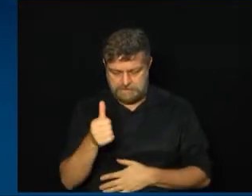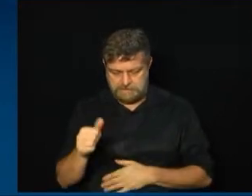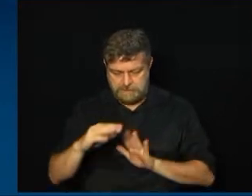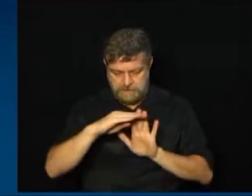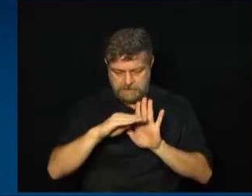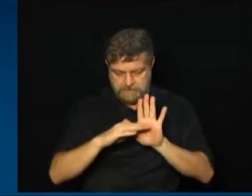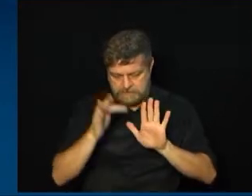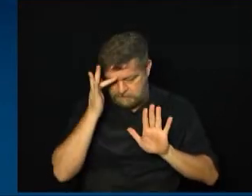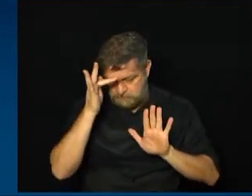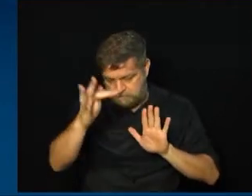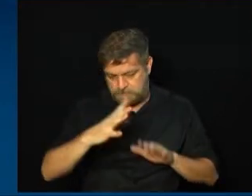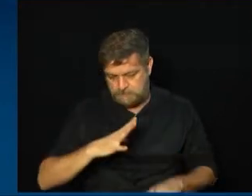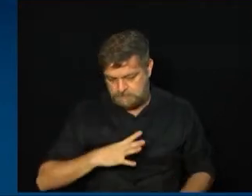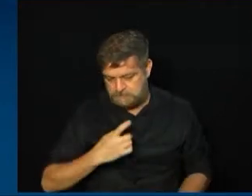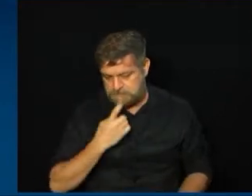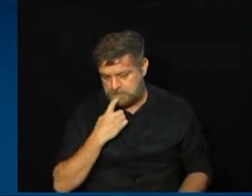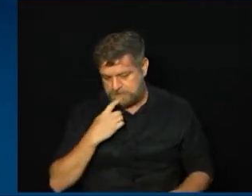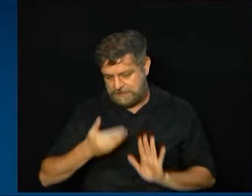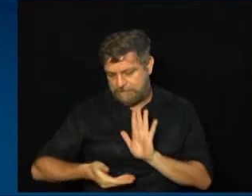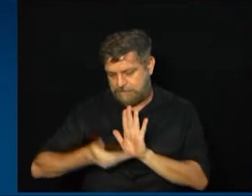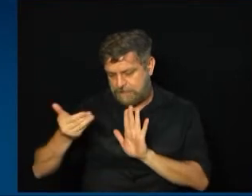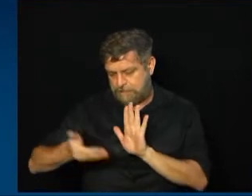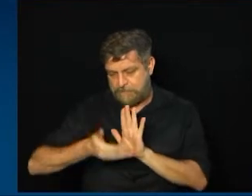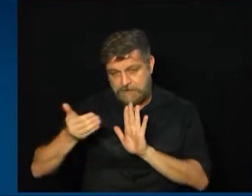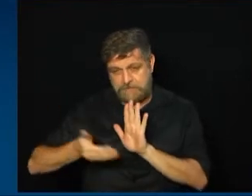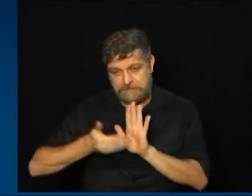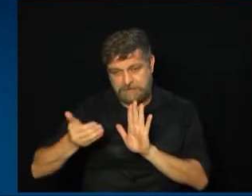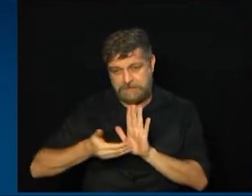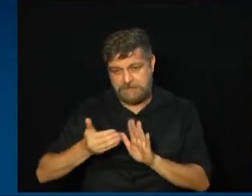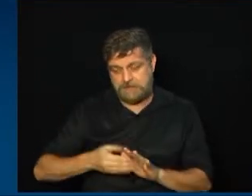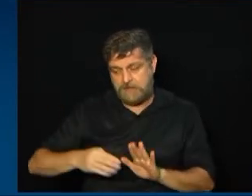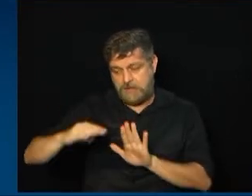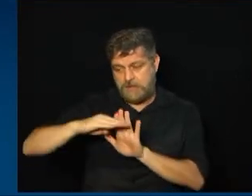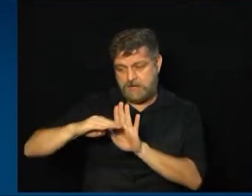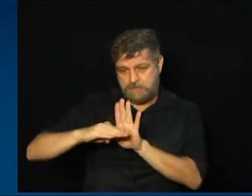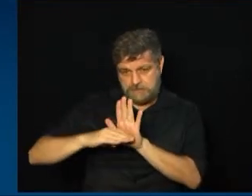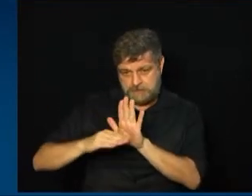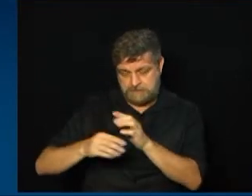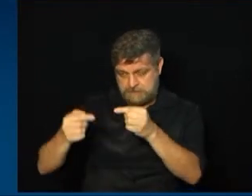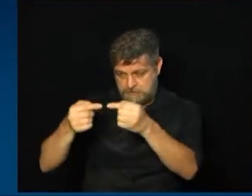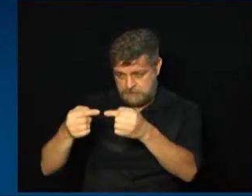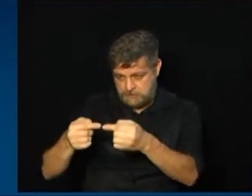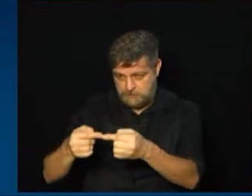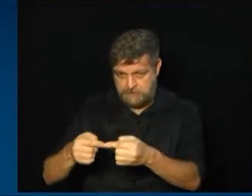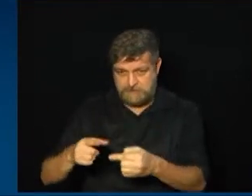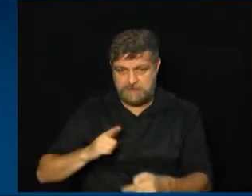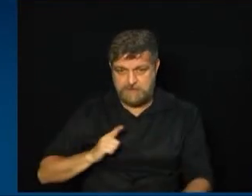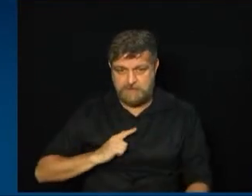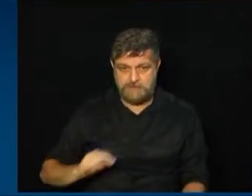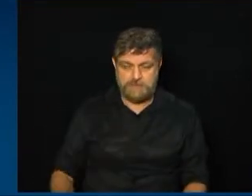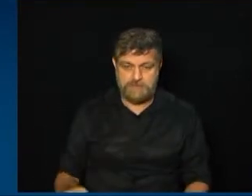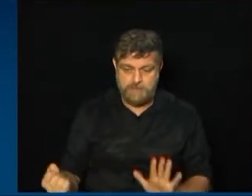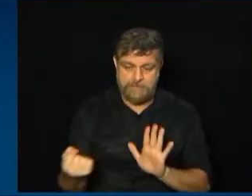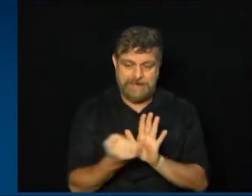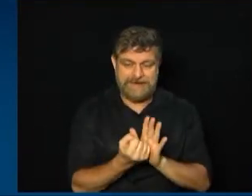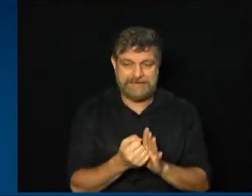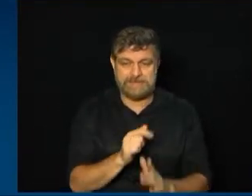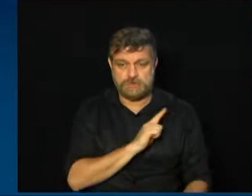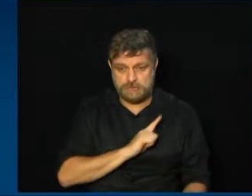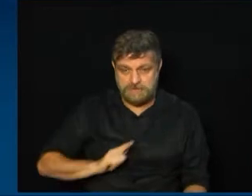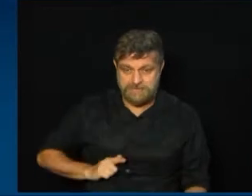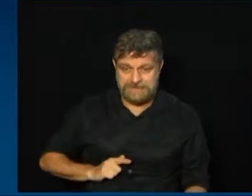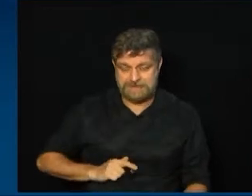Diretor para suprimir do texto a menção de programas com vinculação a marcas expressas de governo e